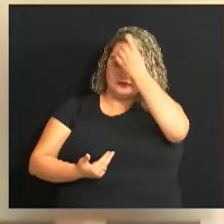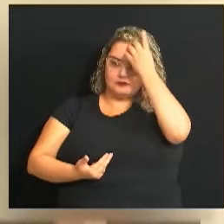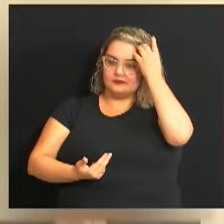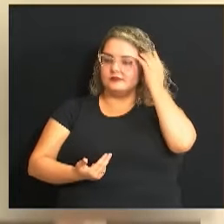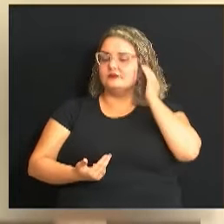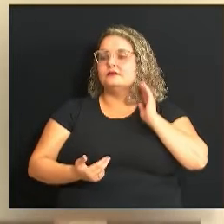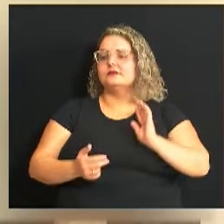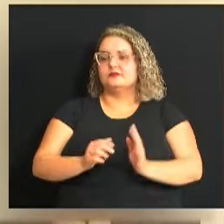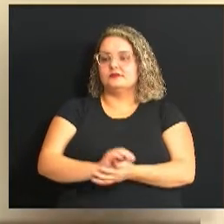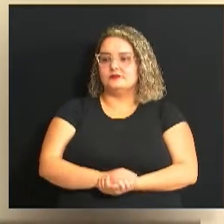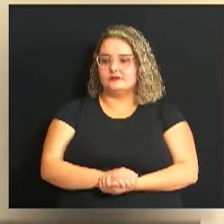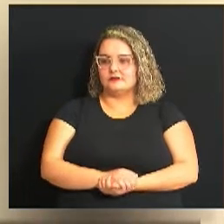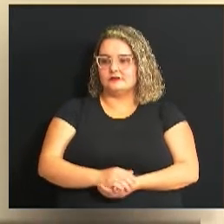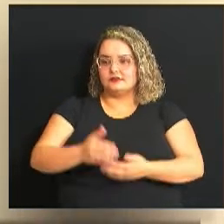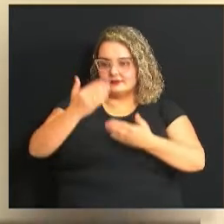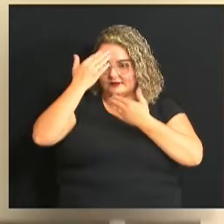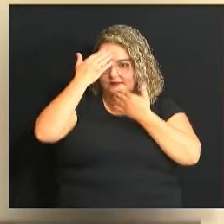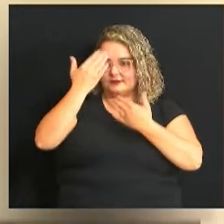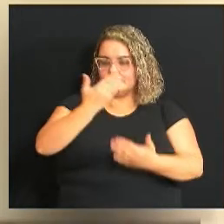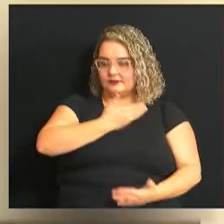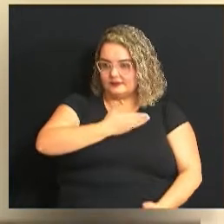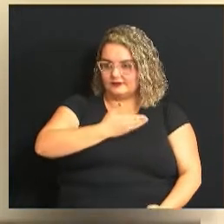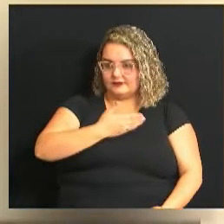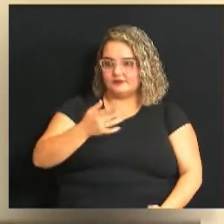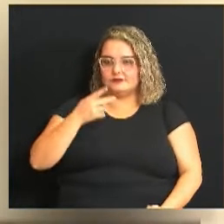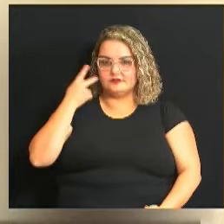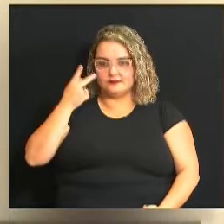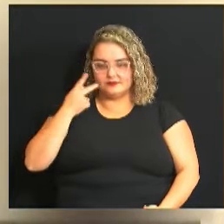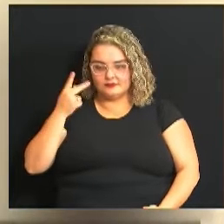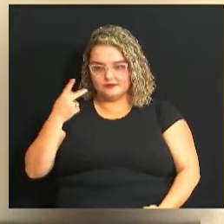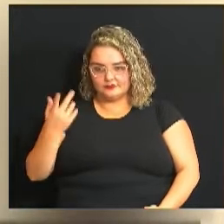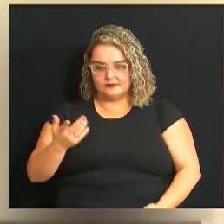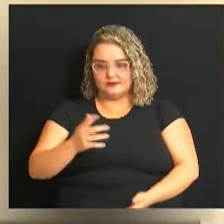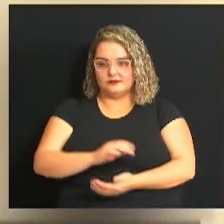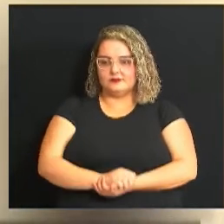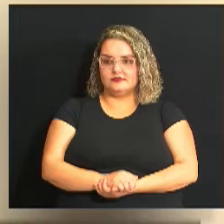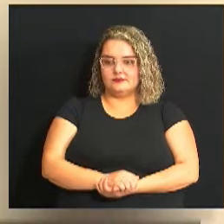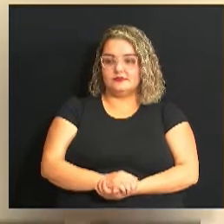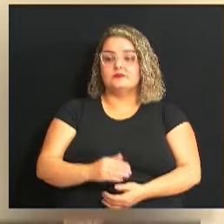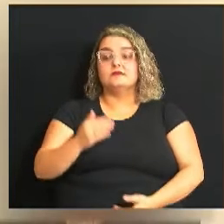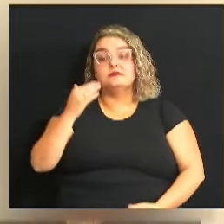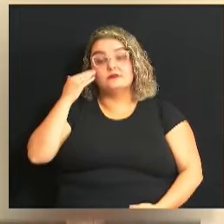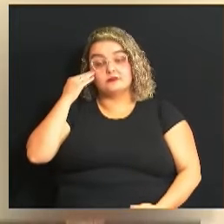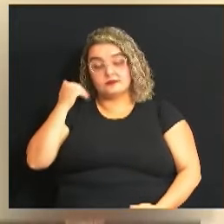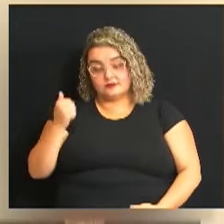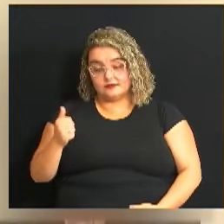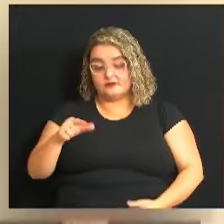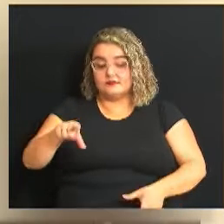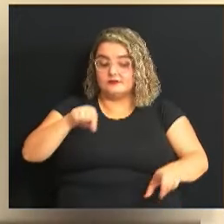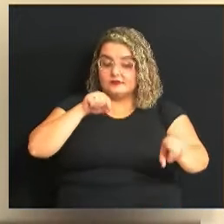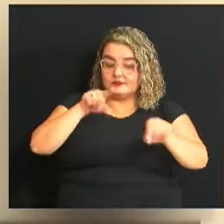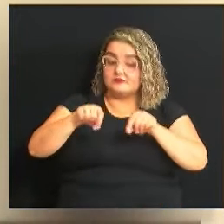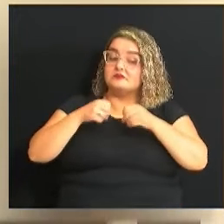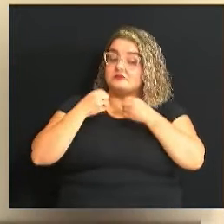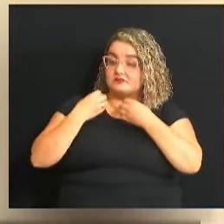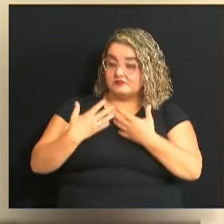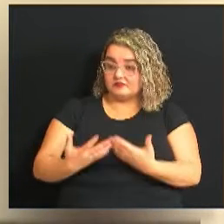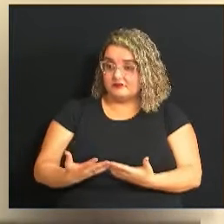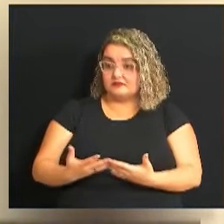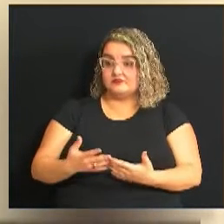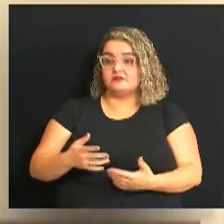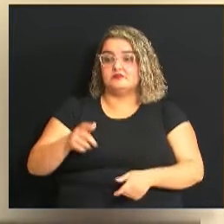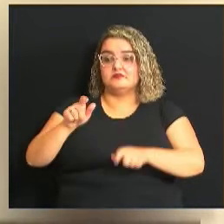E agradecer aos meus colegas parlamentares, que soube escolher tão bem as